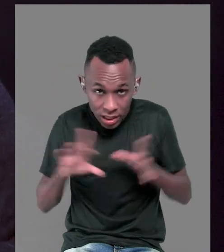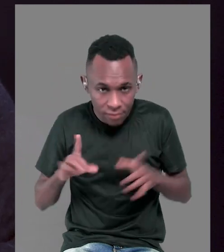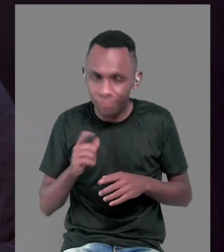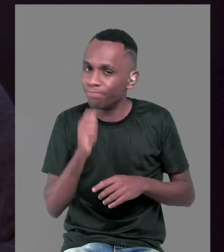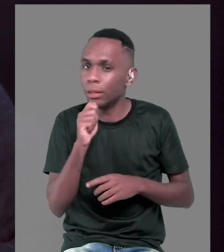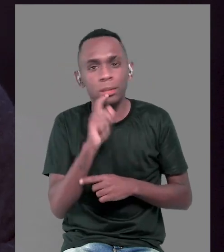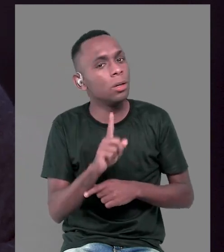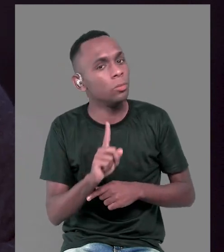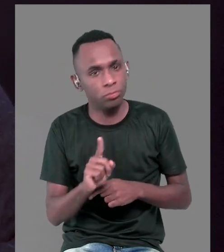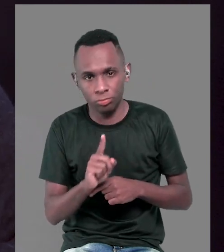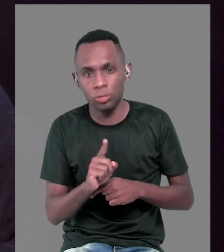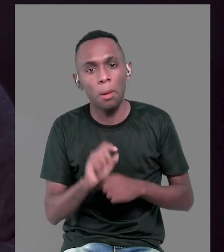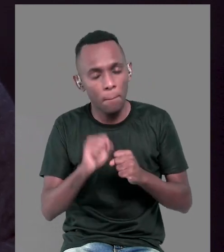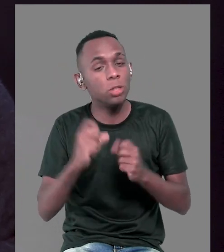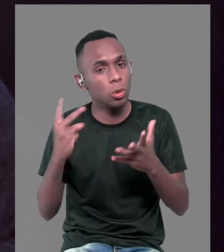de ameaça.